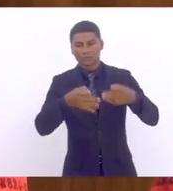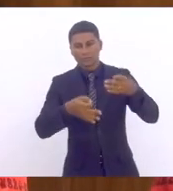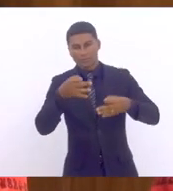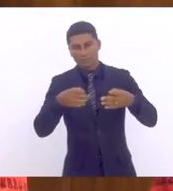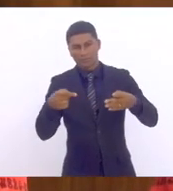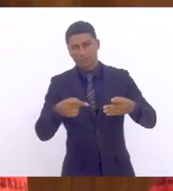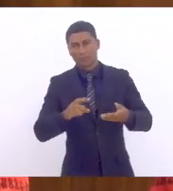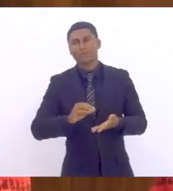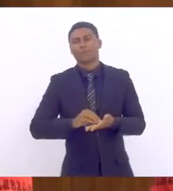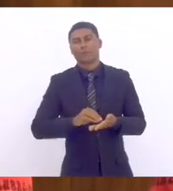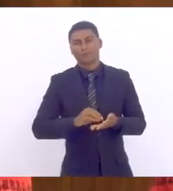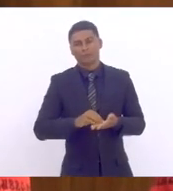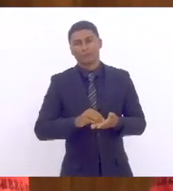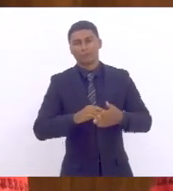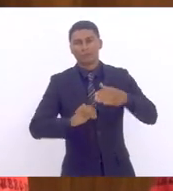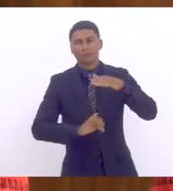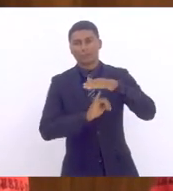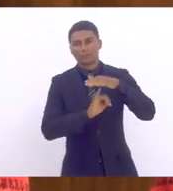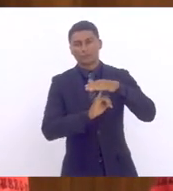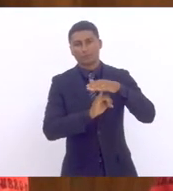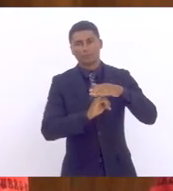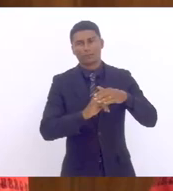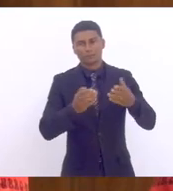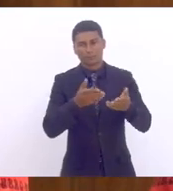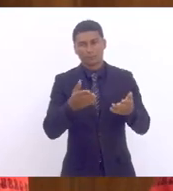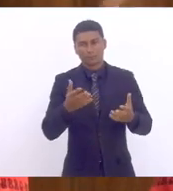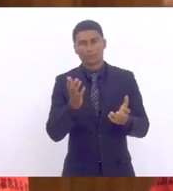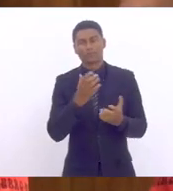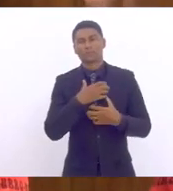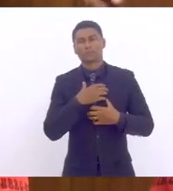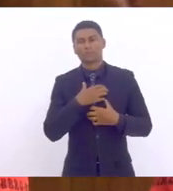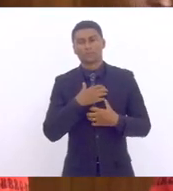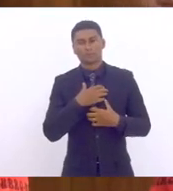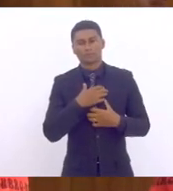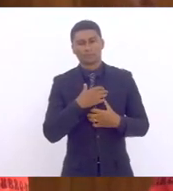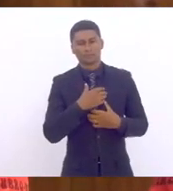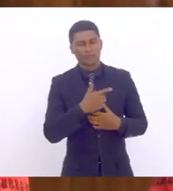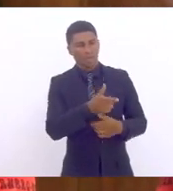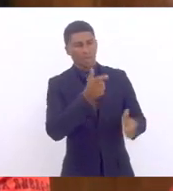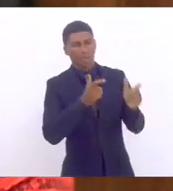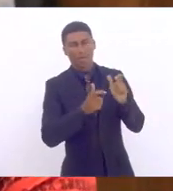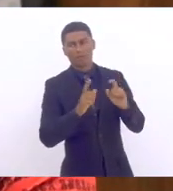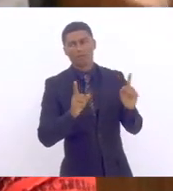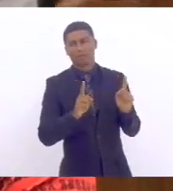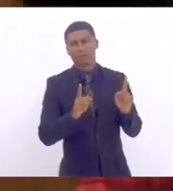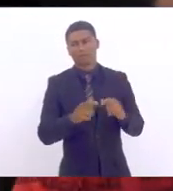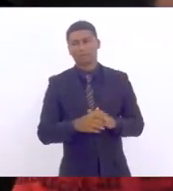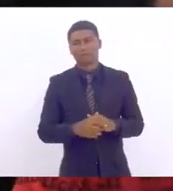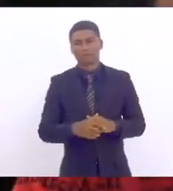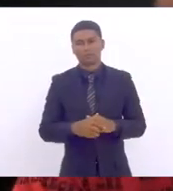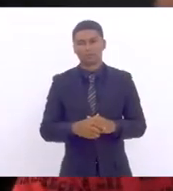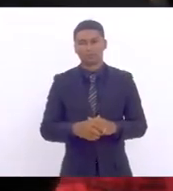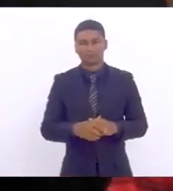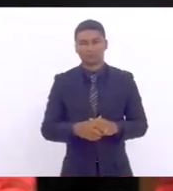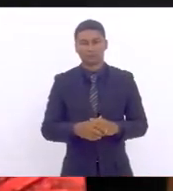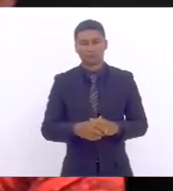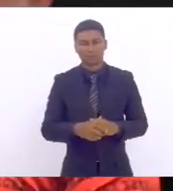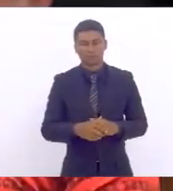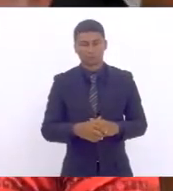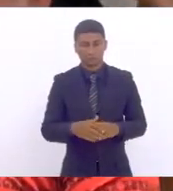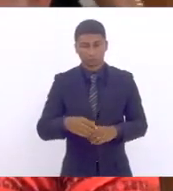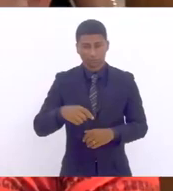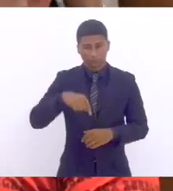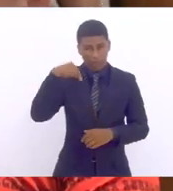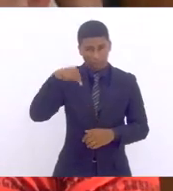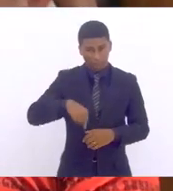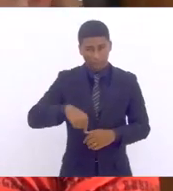pessoas. Então, eu peço de antemão que ninguém se sinta ofendido por alguma eventual crítica. Por entender que essa é uma oportunidade